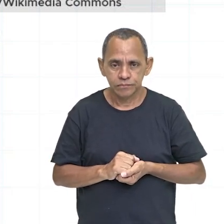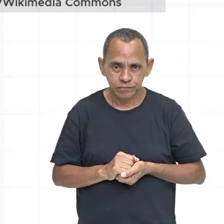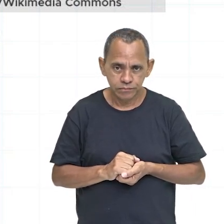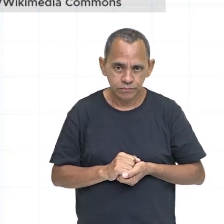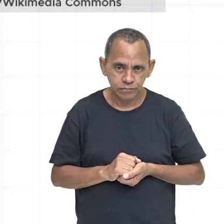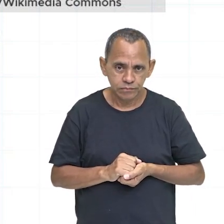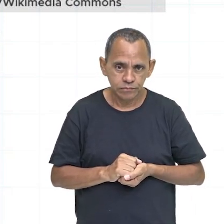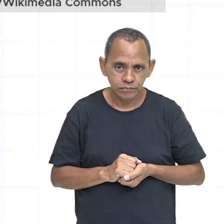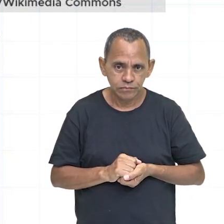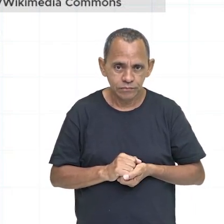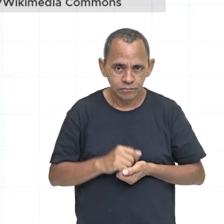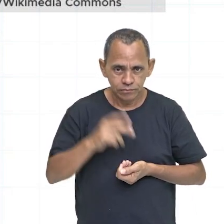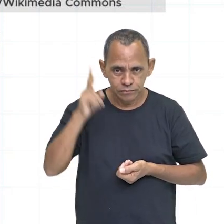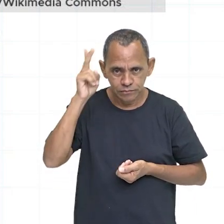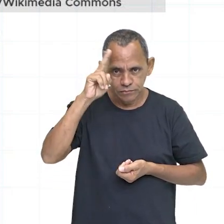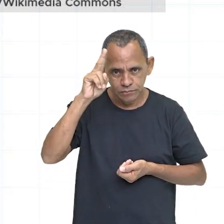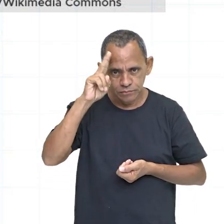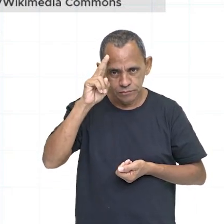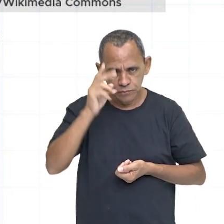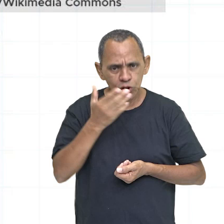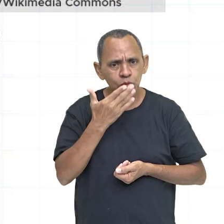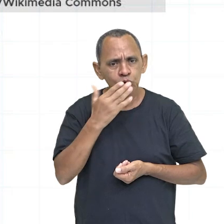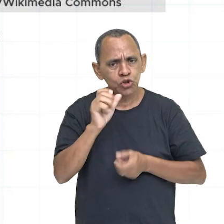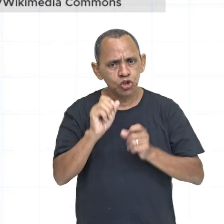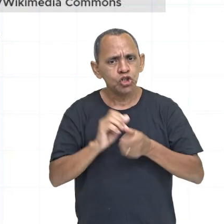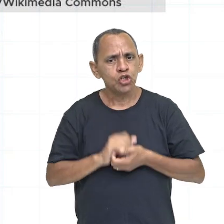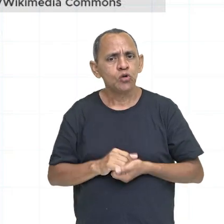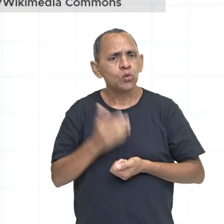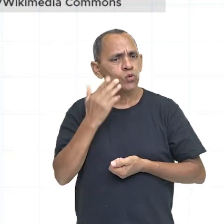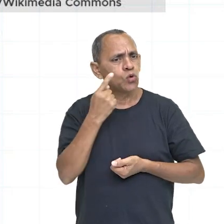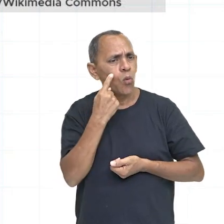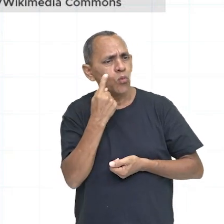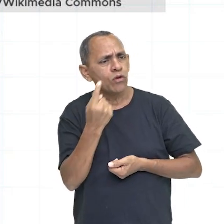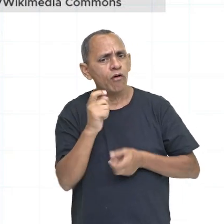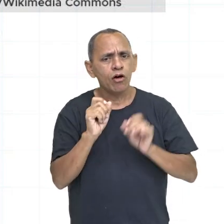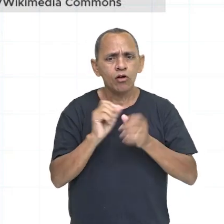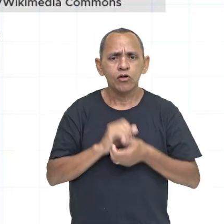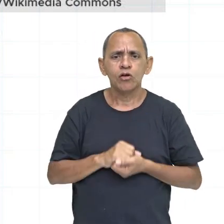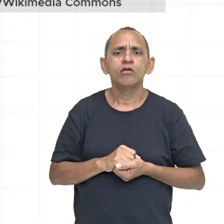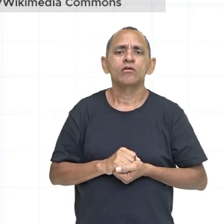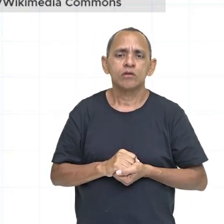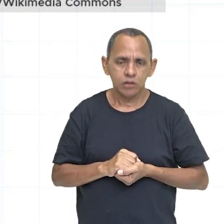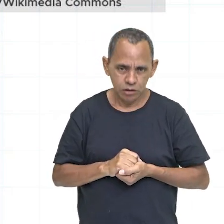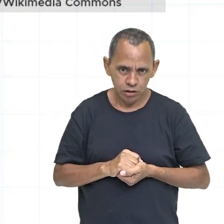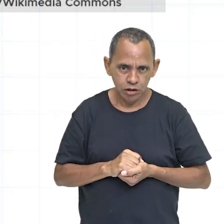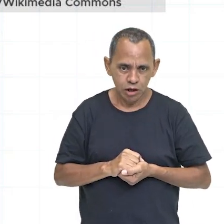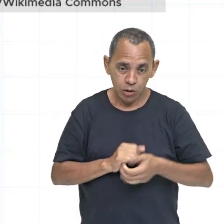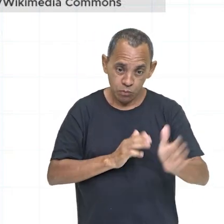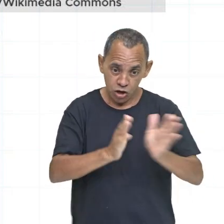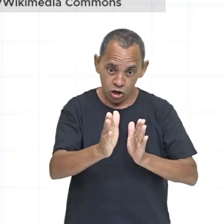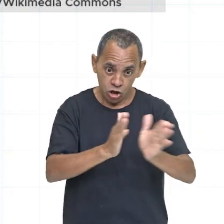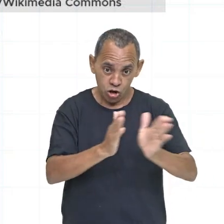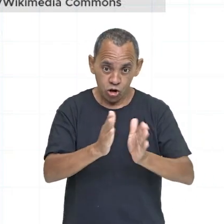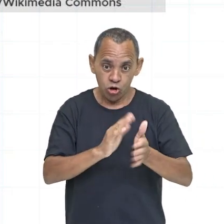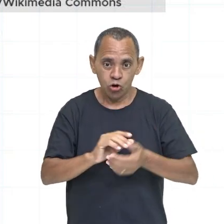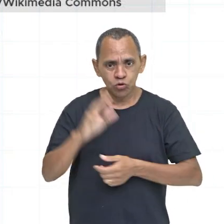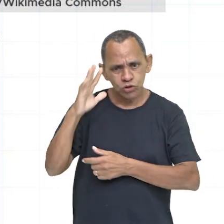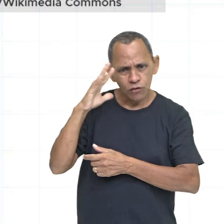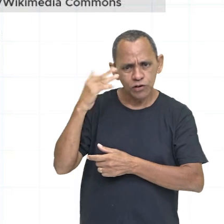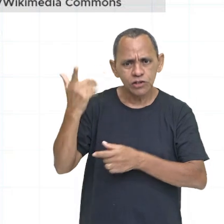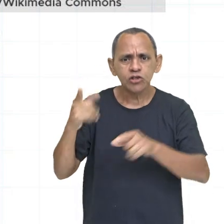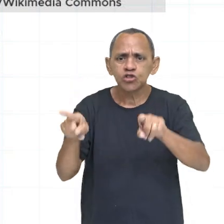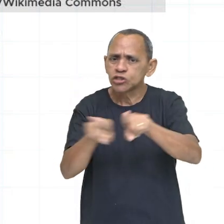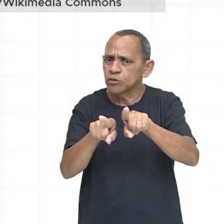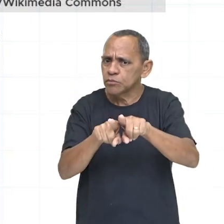1788. Olha, lembra que eu pedi para vocês observarem datas? Observem. Leading to the eventual settlement of